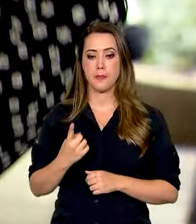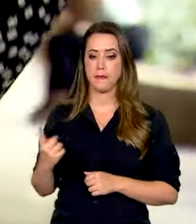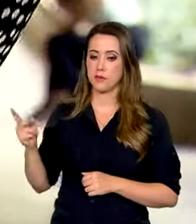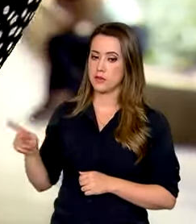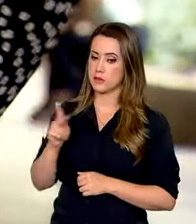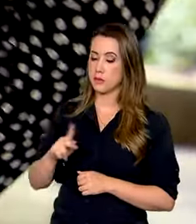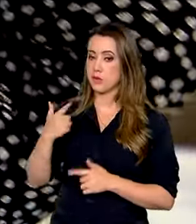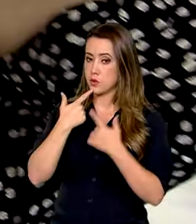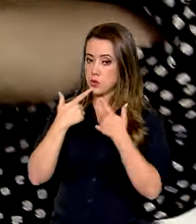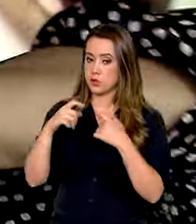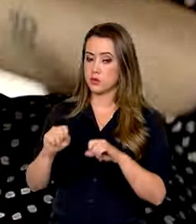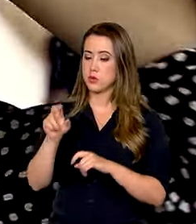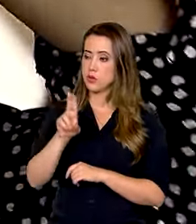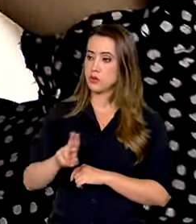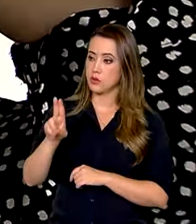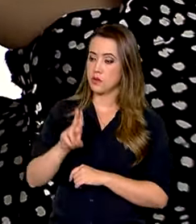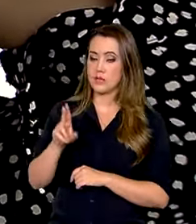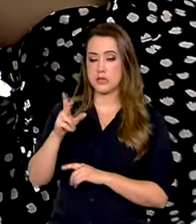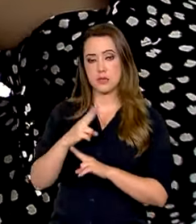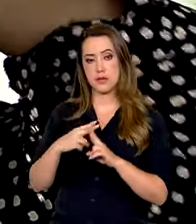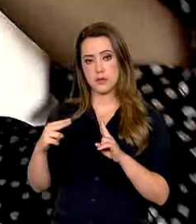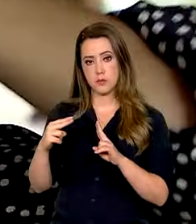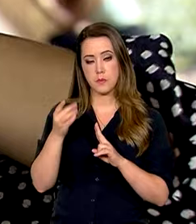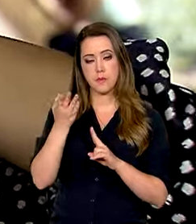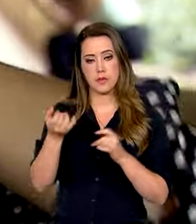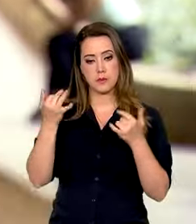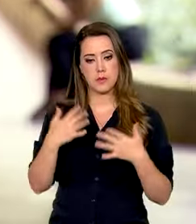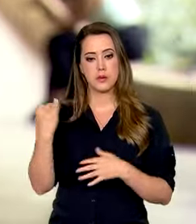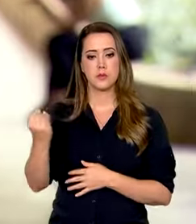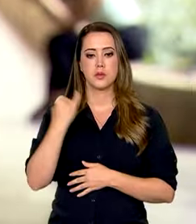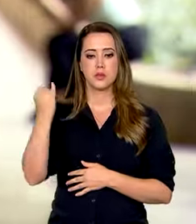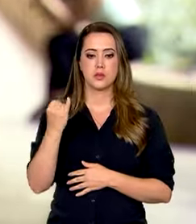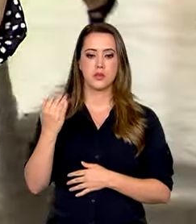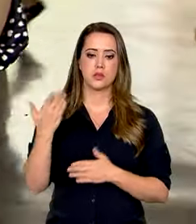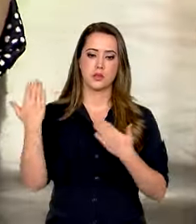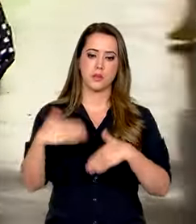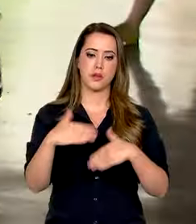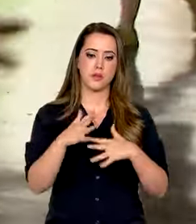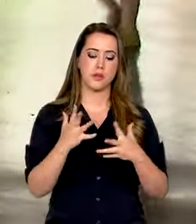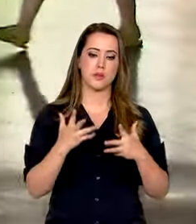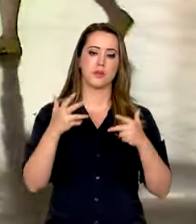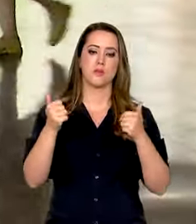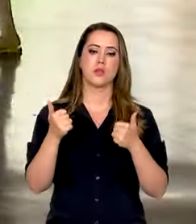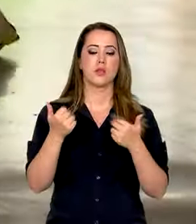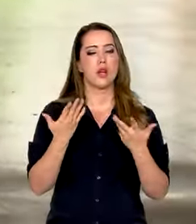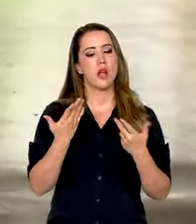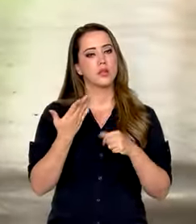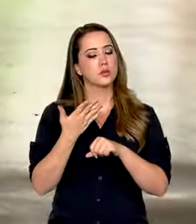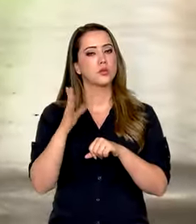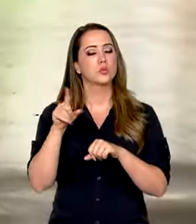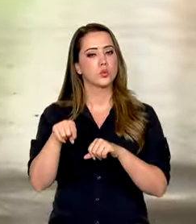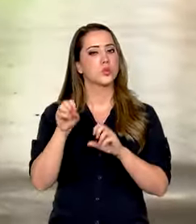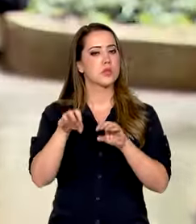professora de linguística da Universidade de Brasília fala sobre a importância do exame para melhorar a qualidade do